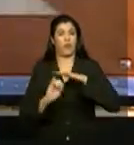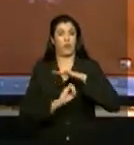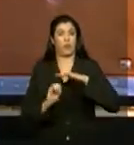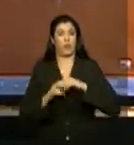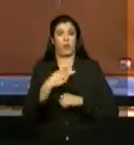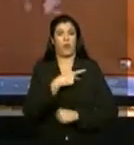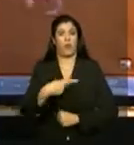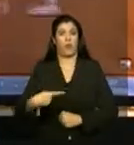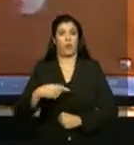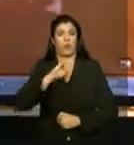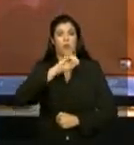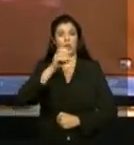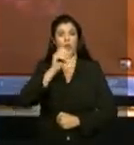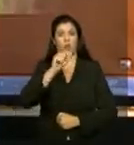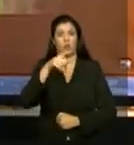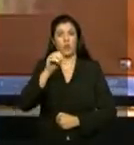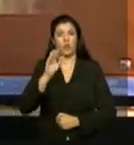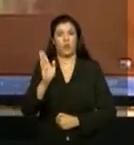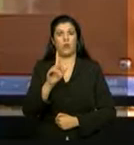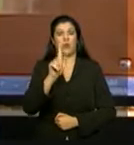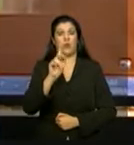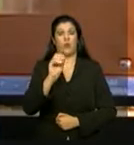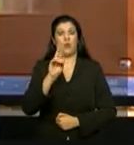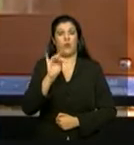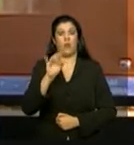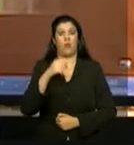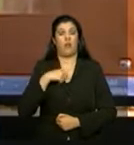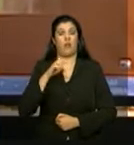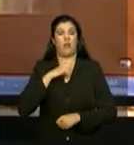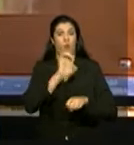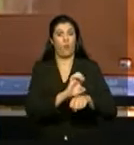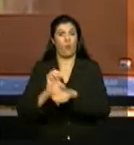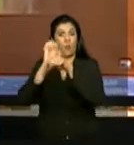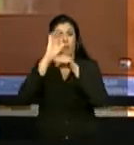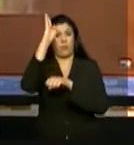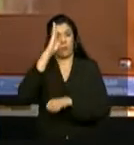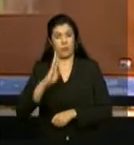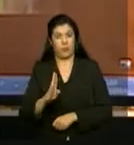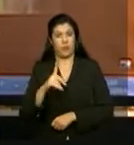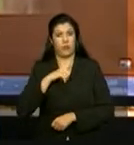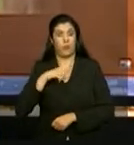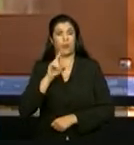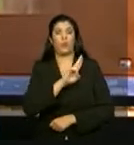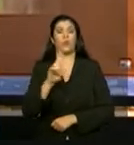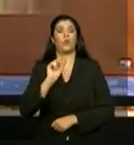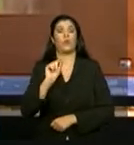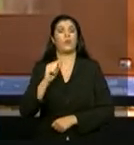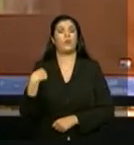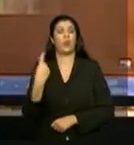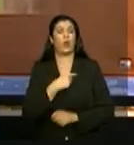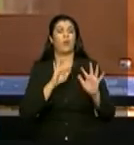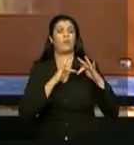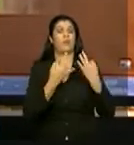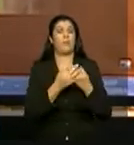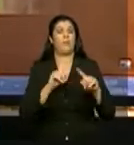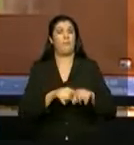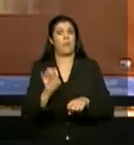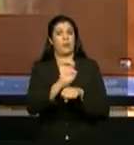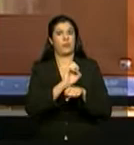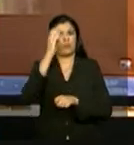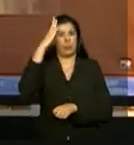goulart que o estado brasileiro como estado né nós não nós como família e